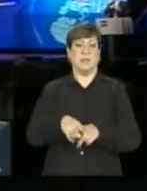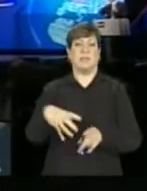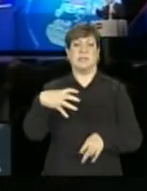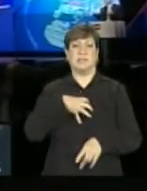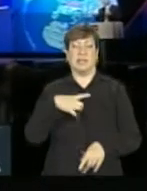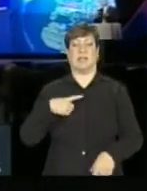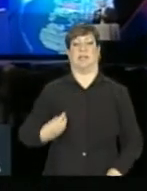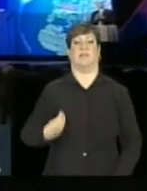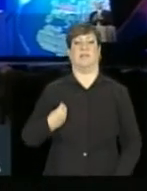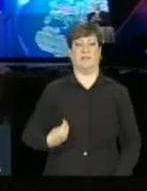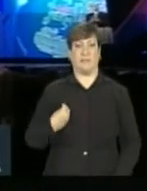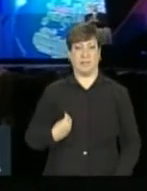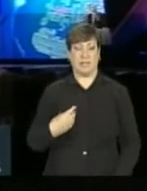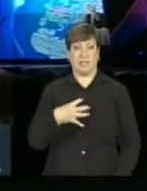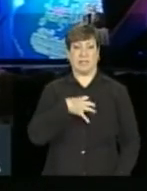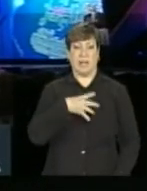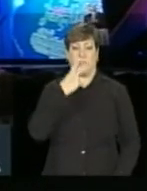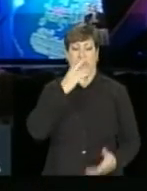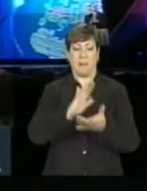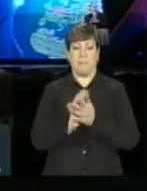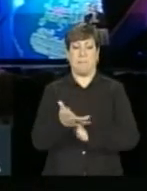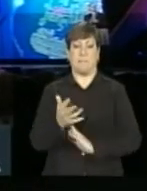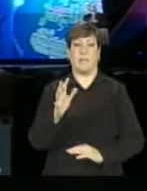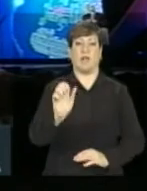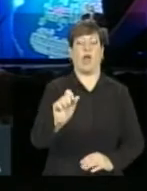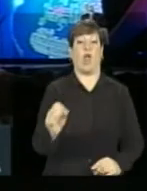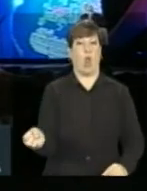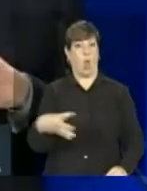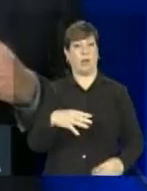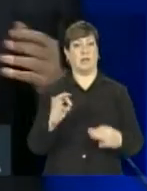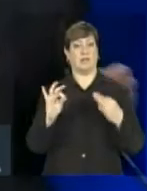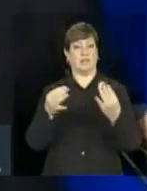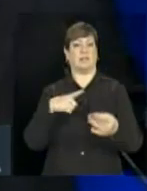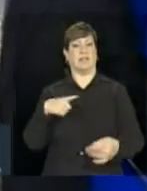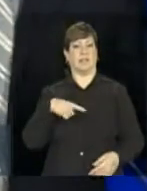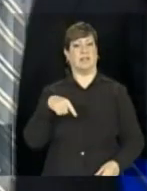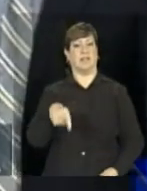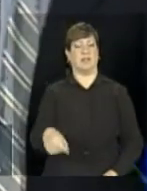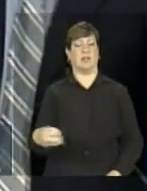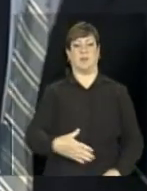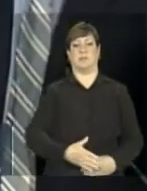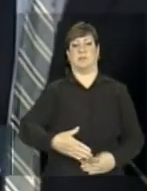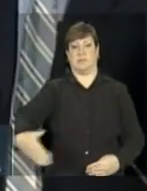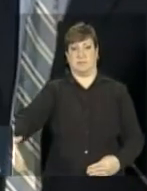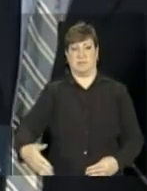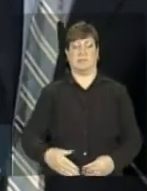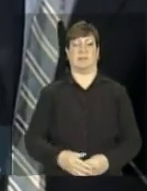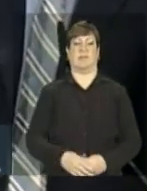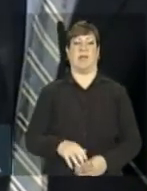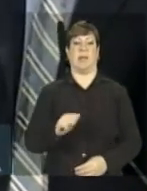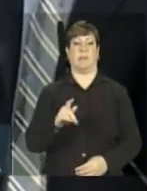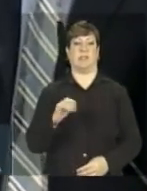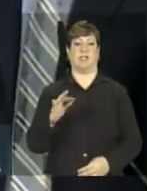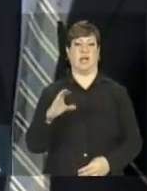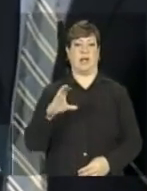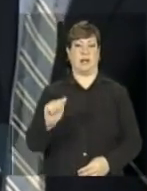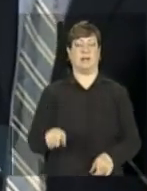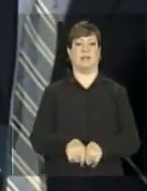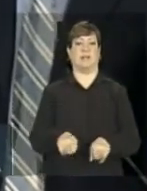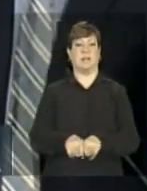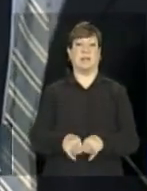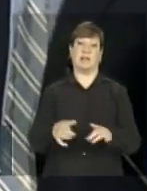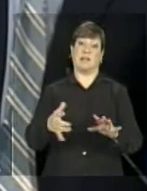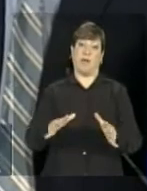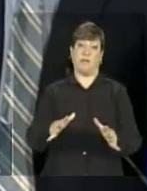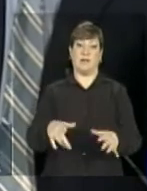vivenciar uma sensação de toque, graças à nova geração da tecnologia háptica e talvez até